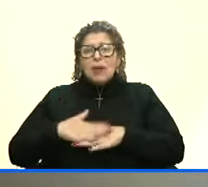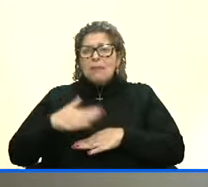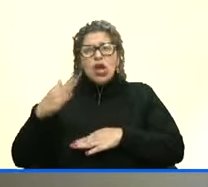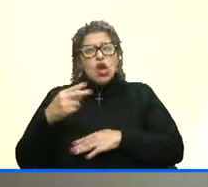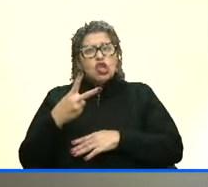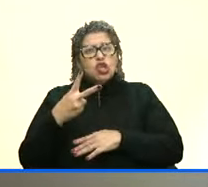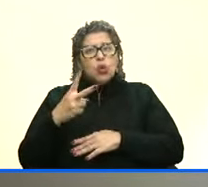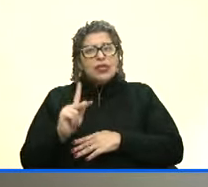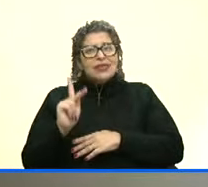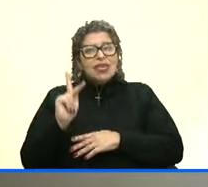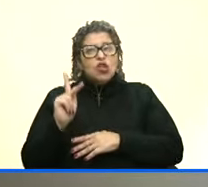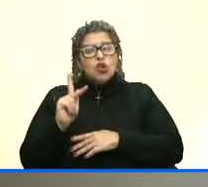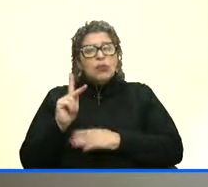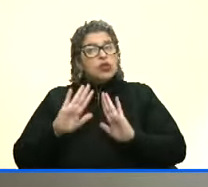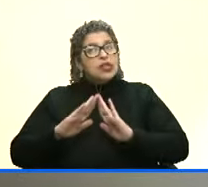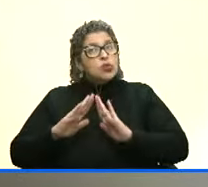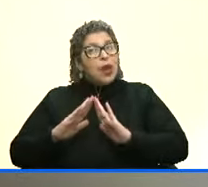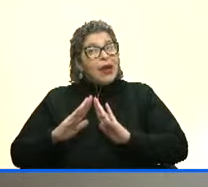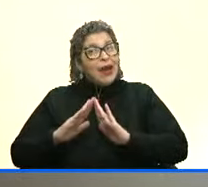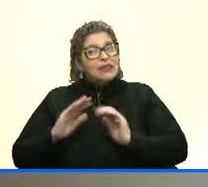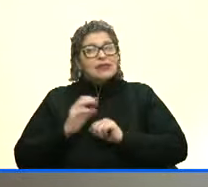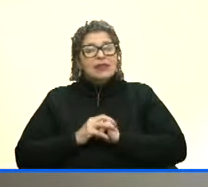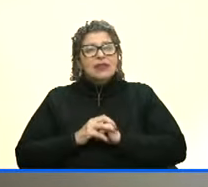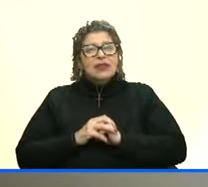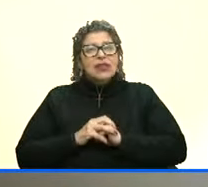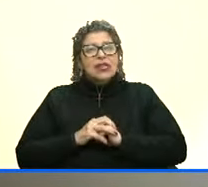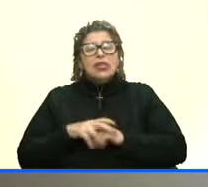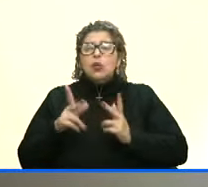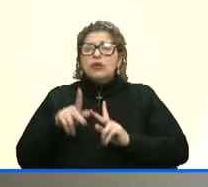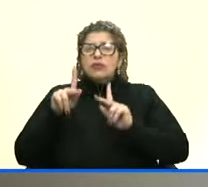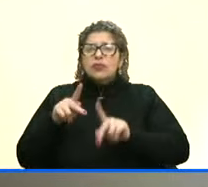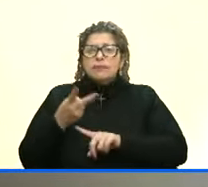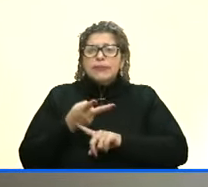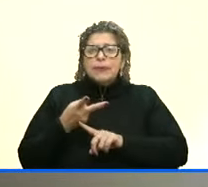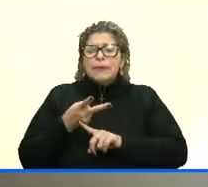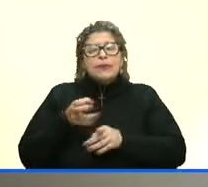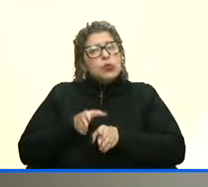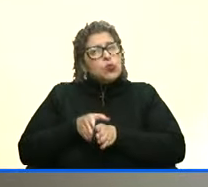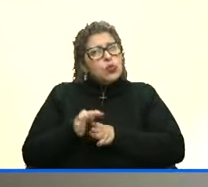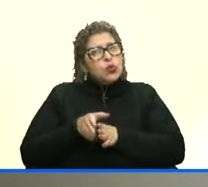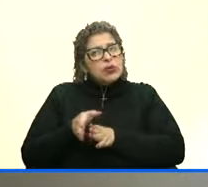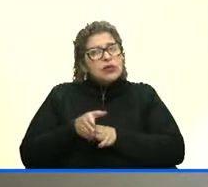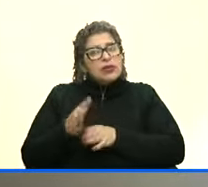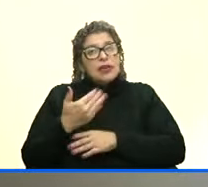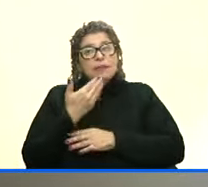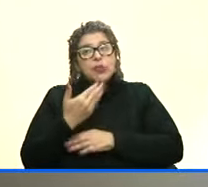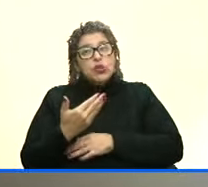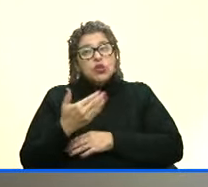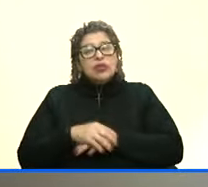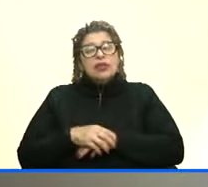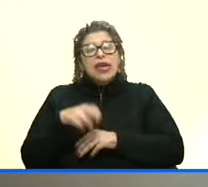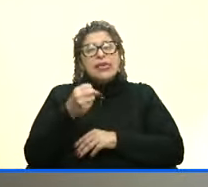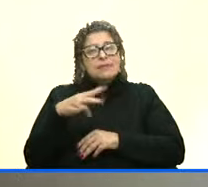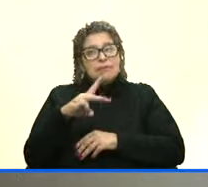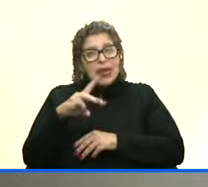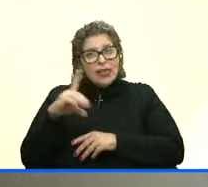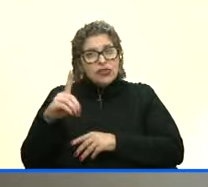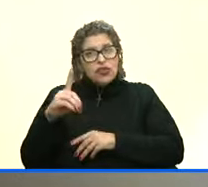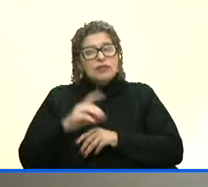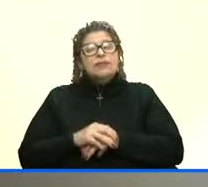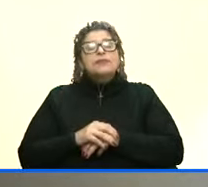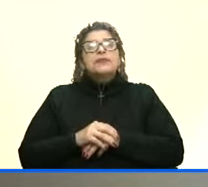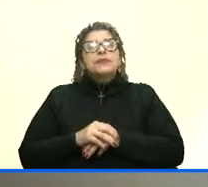2 quilômetros da sua residência. Então, quando essas pessoas nos procuram, nós orientamos a solicitar diretamente a vaga SMED, e